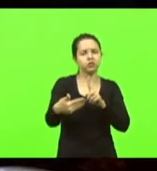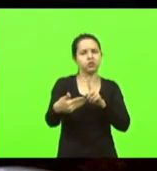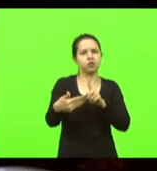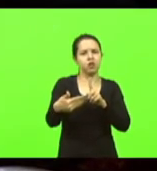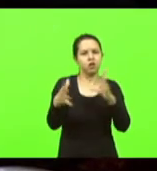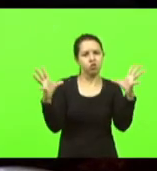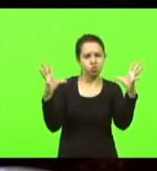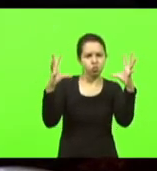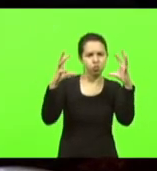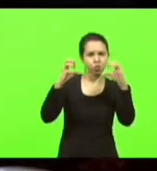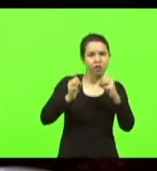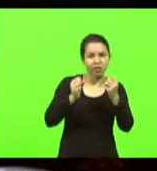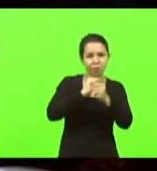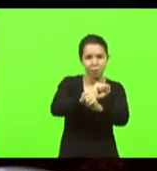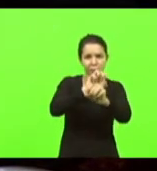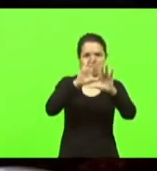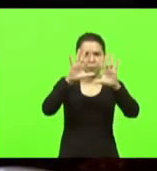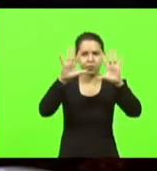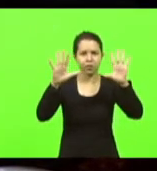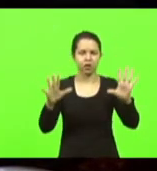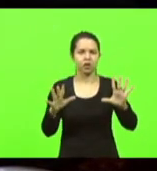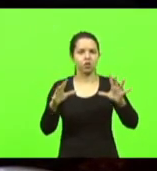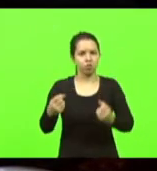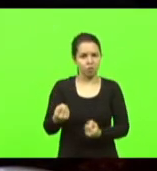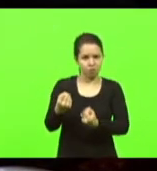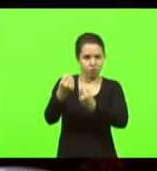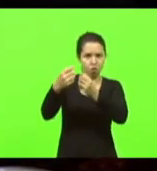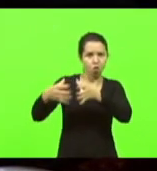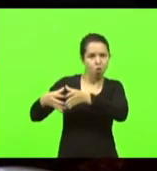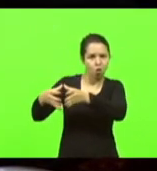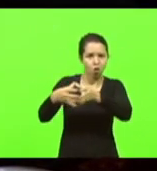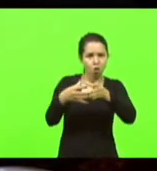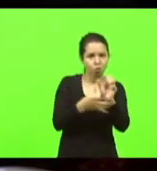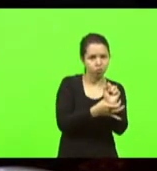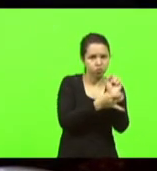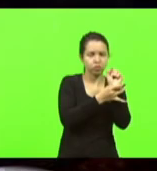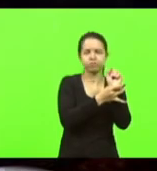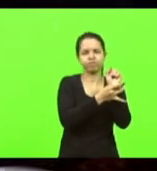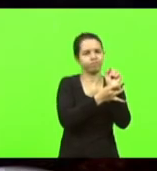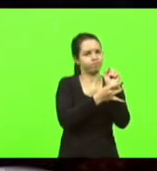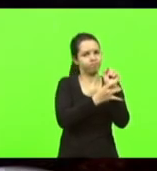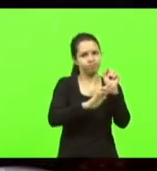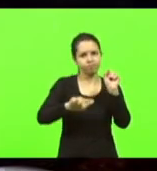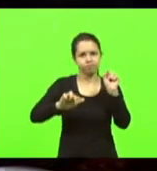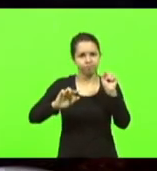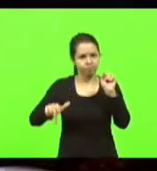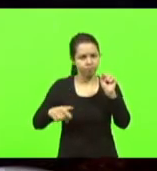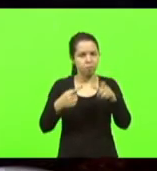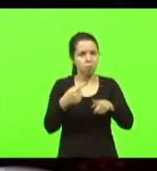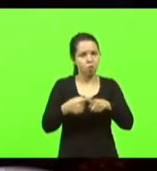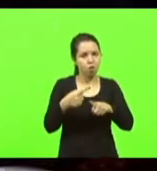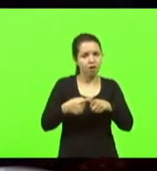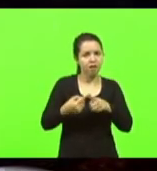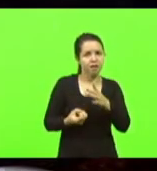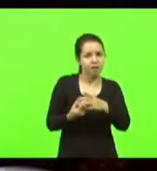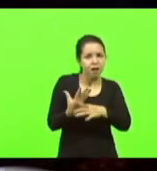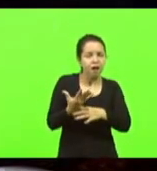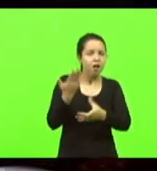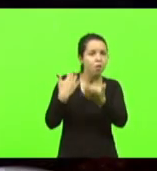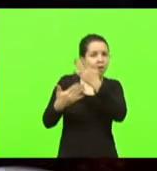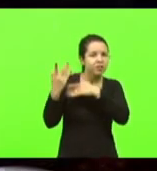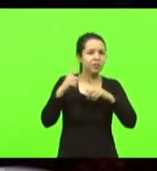brilho uma das nossas forças de segurança e por algo que foi criado lá em Brasília